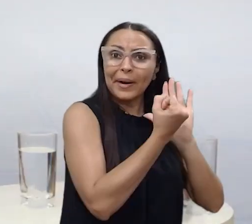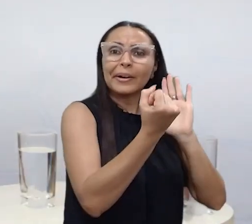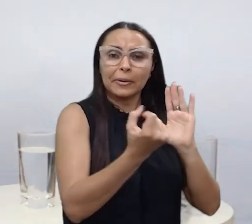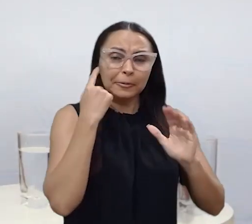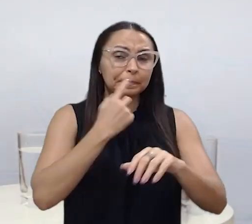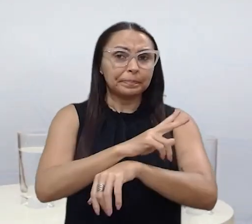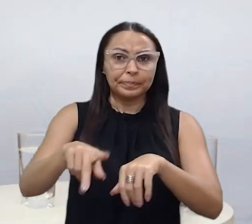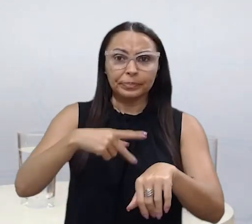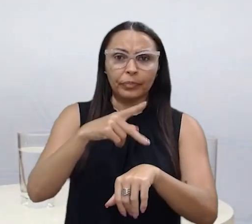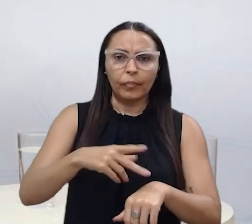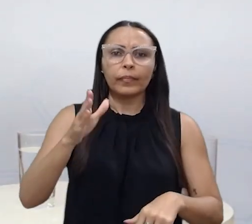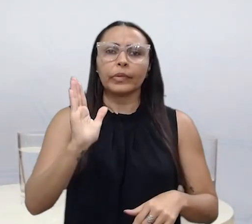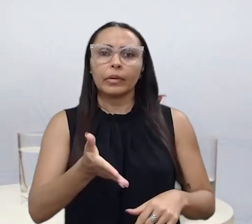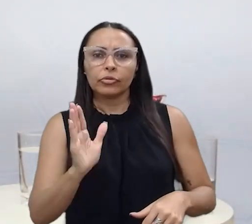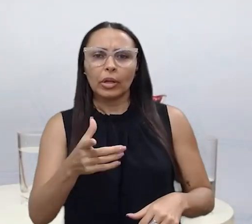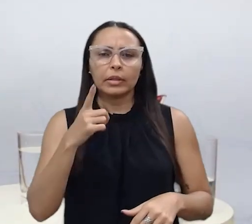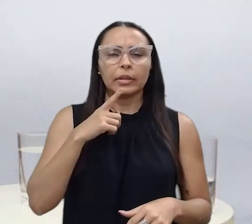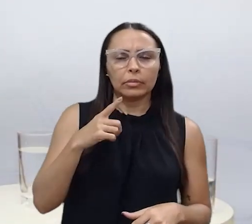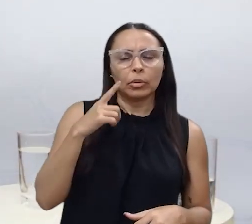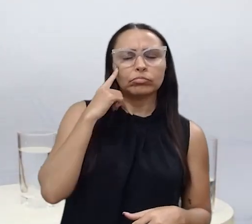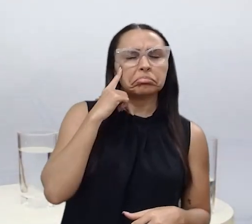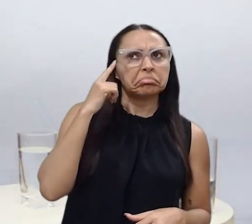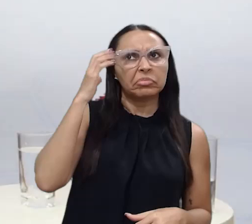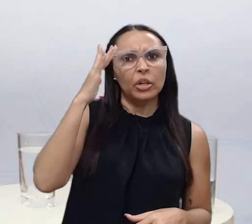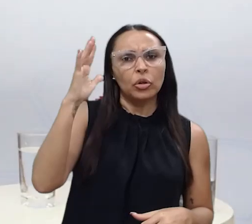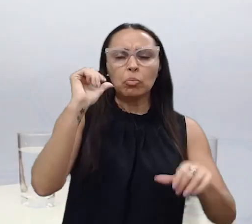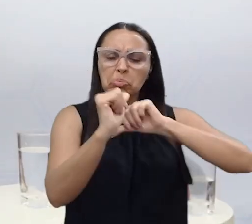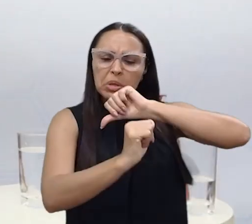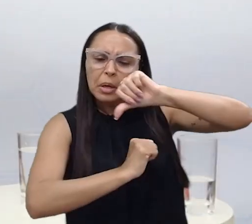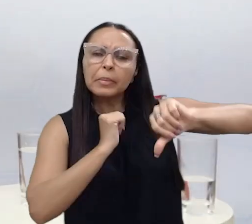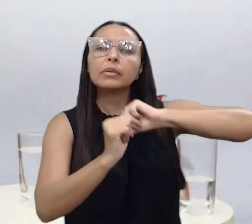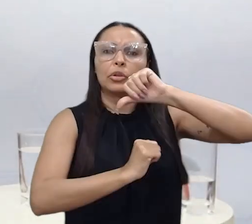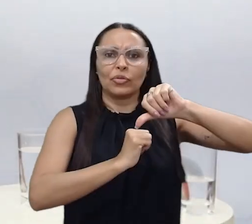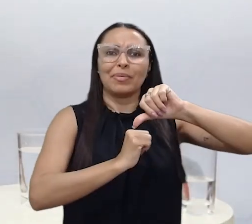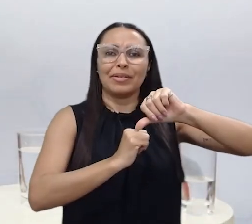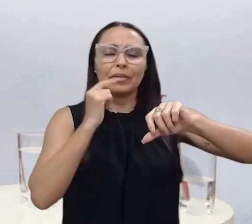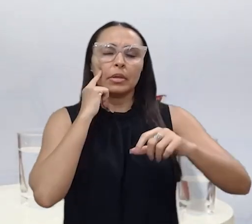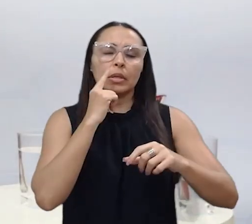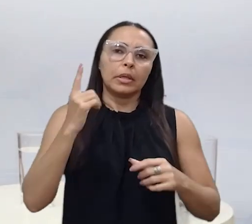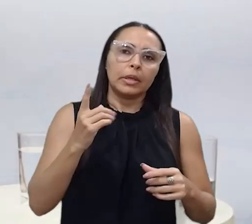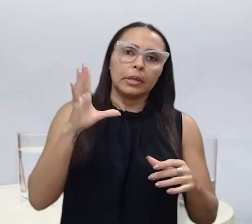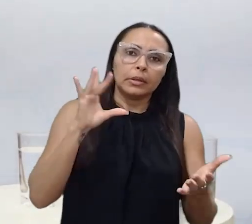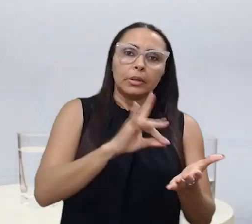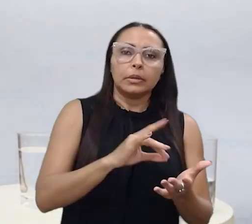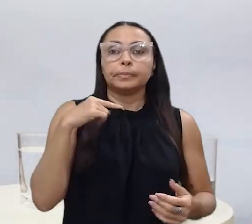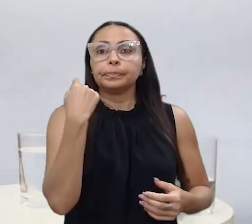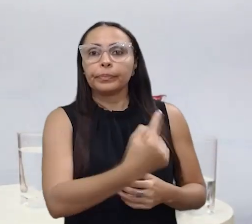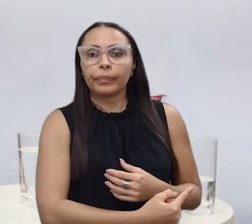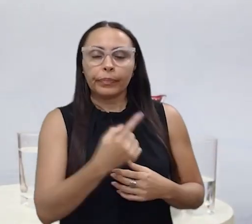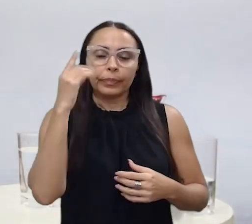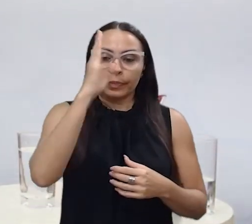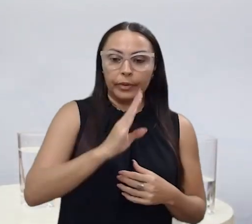no nosso país, já tinha muito essa noção de transformação e de trazer um design nosso, um